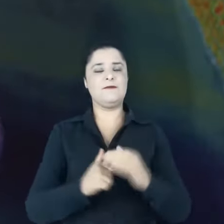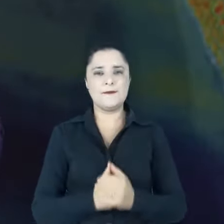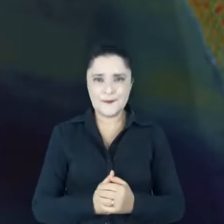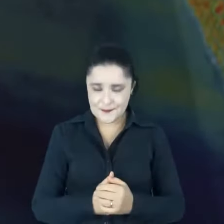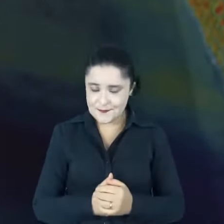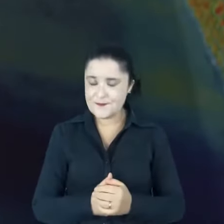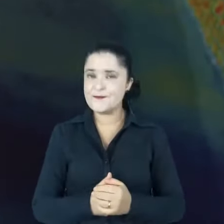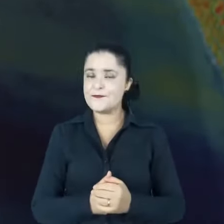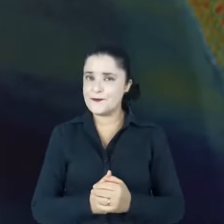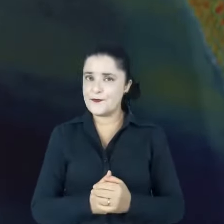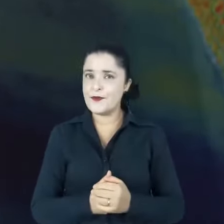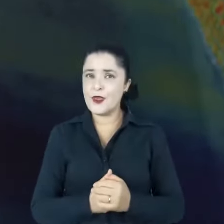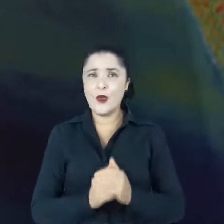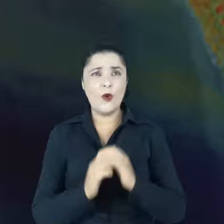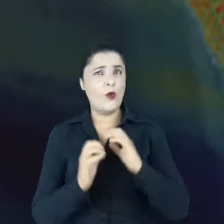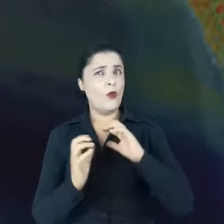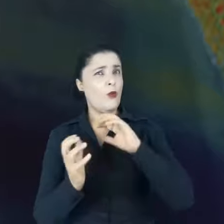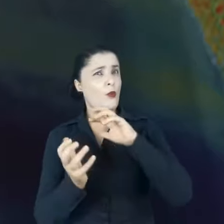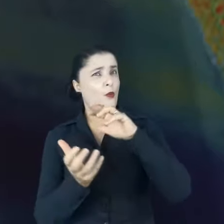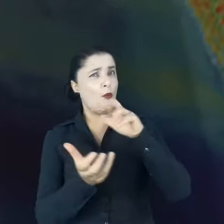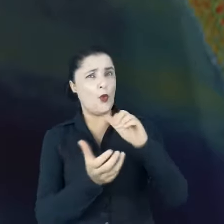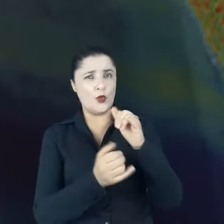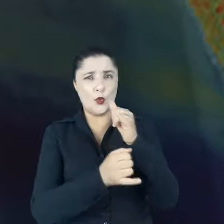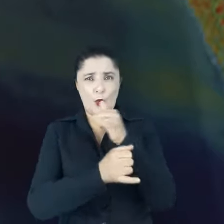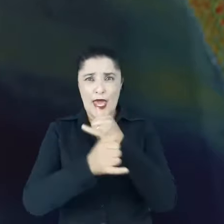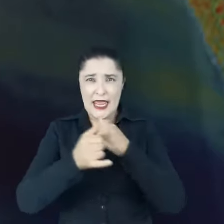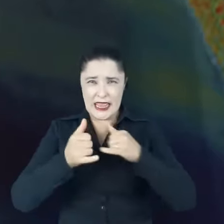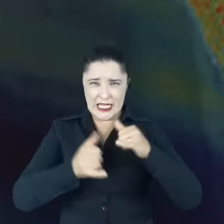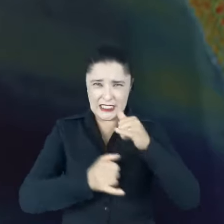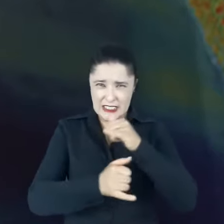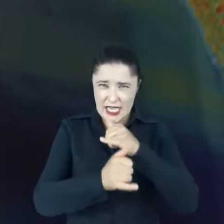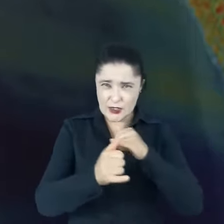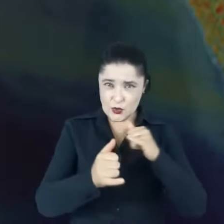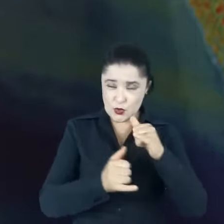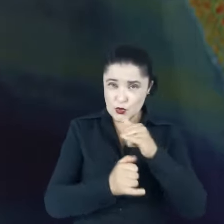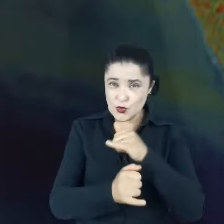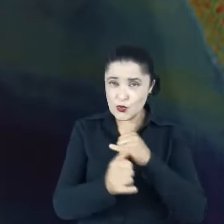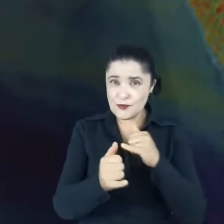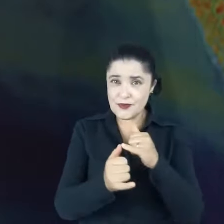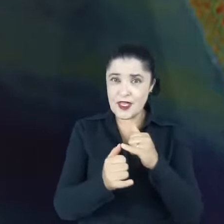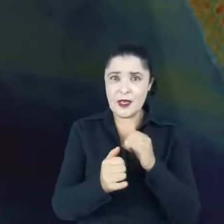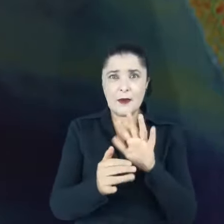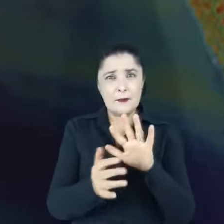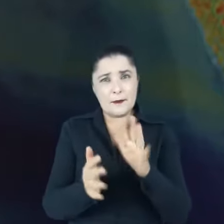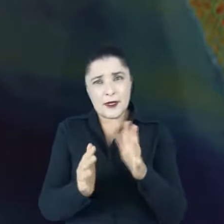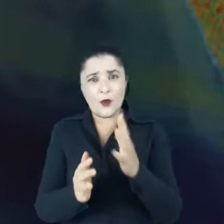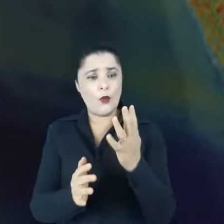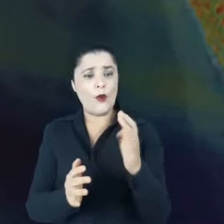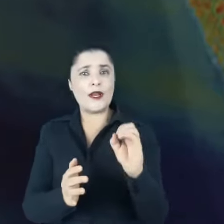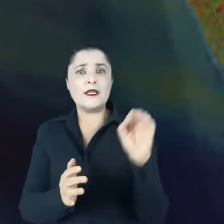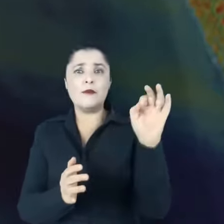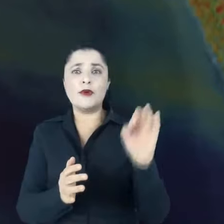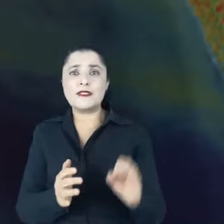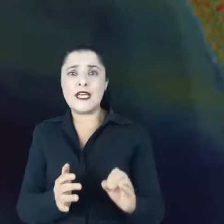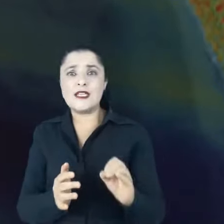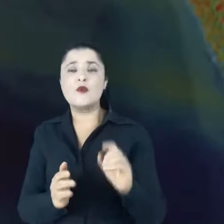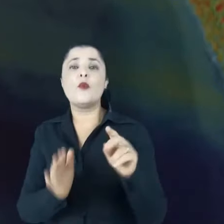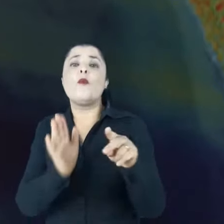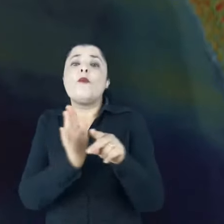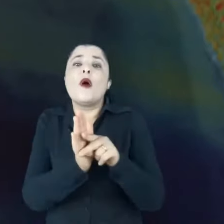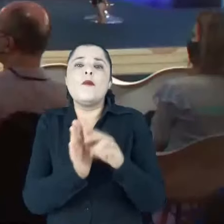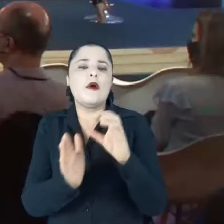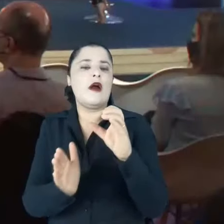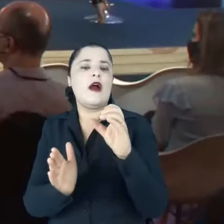O mundo energético roda quase 40% a carvão. Isso, para nós, é